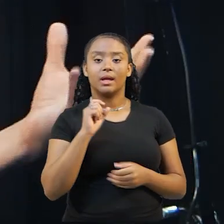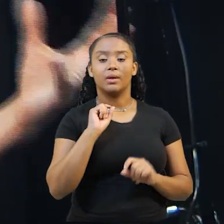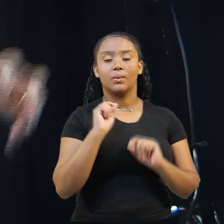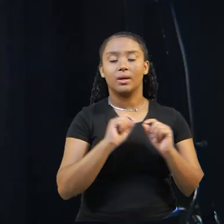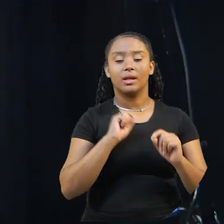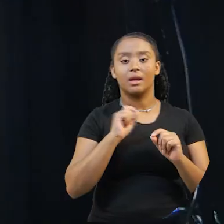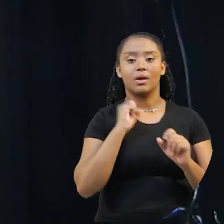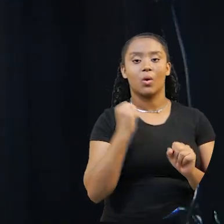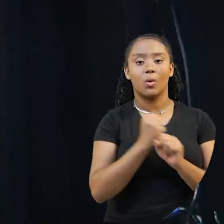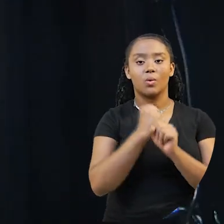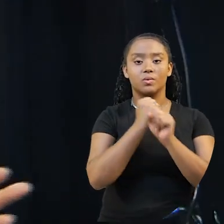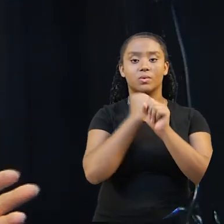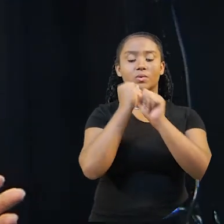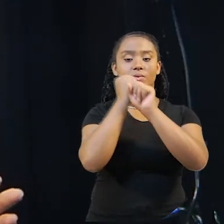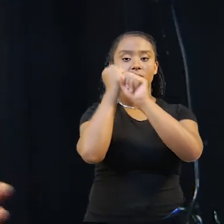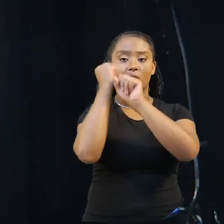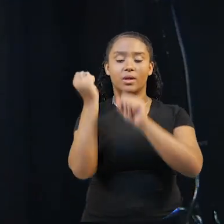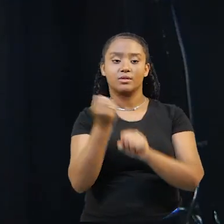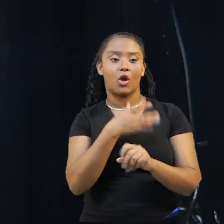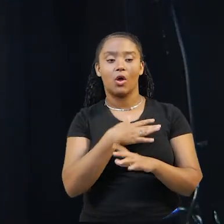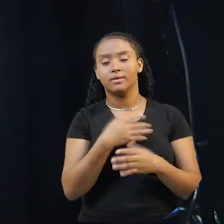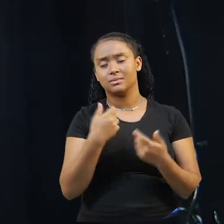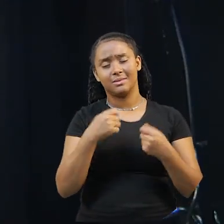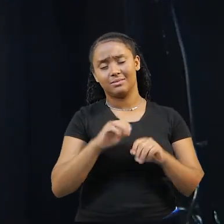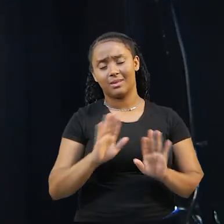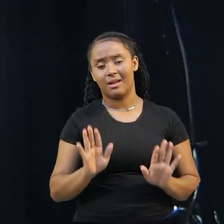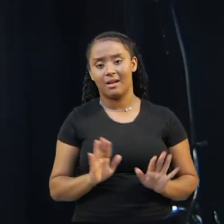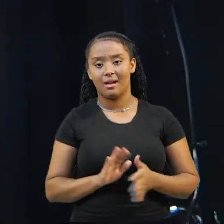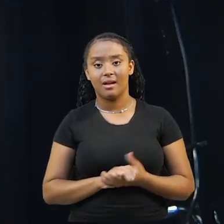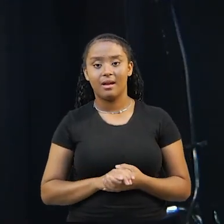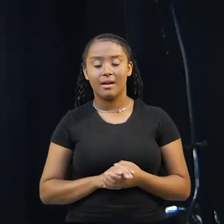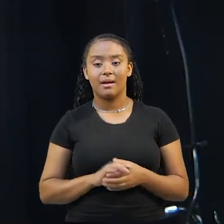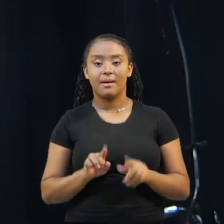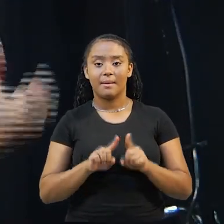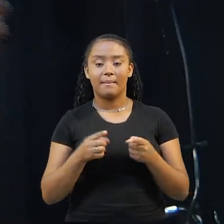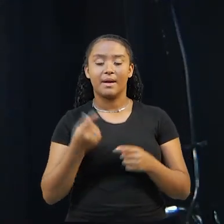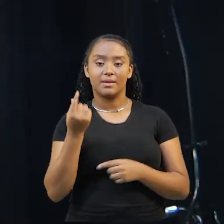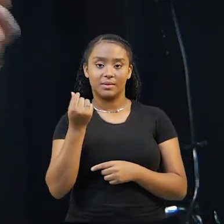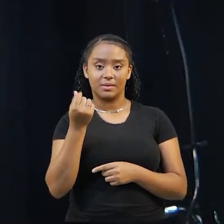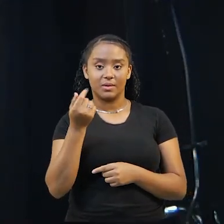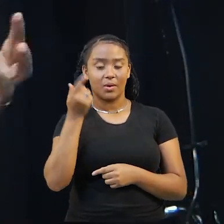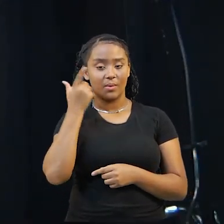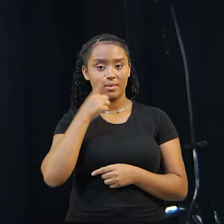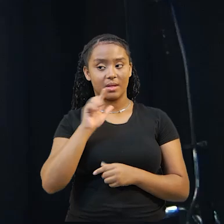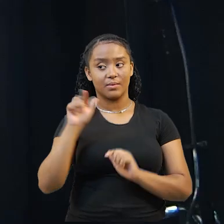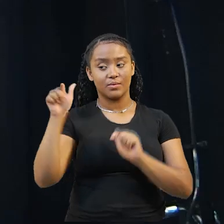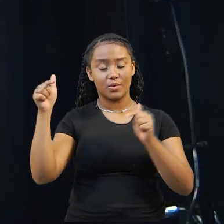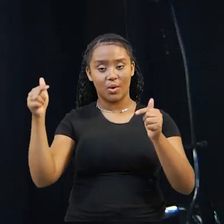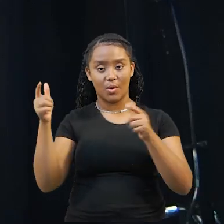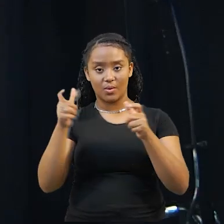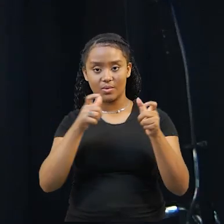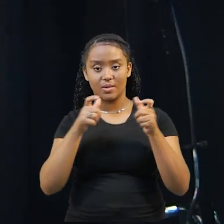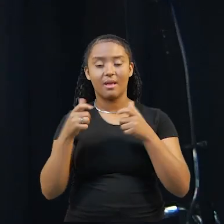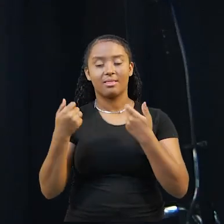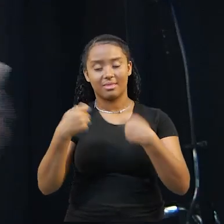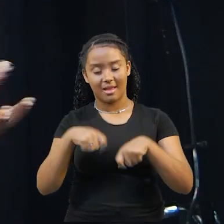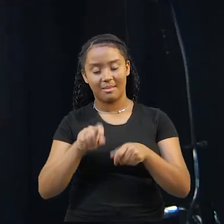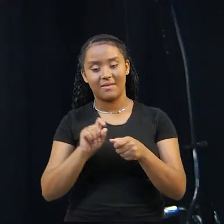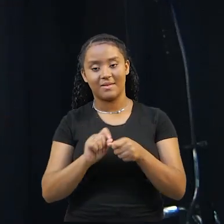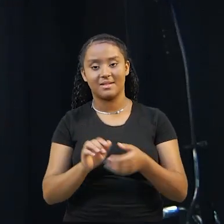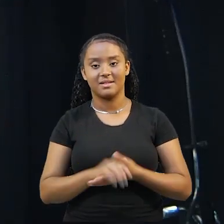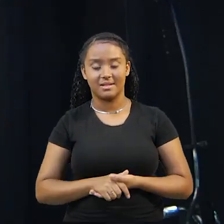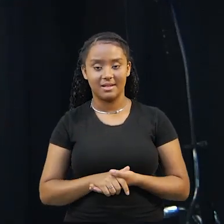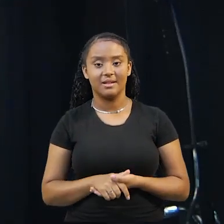construções novas com recurso próprio, porque a gente sabe que isso não é. Agora, com os recursos captados externamente, é possível.